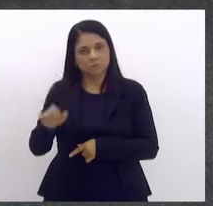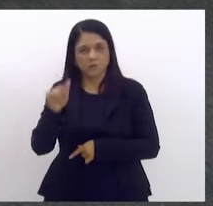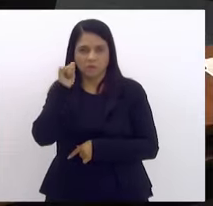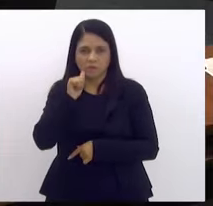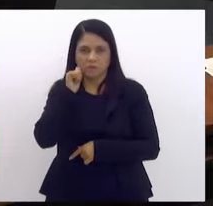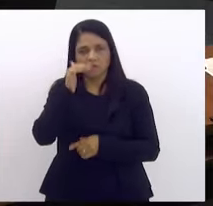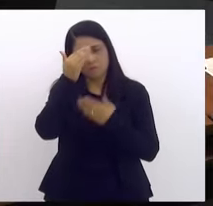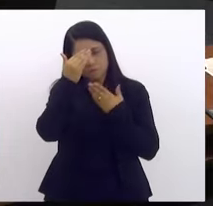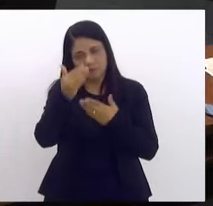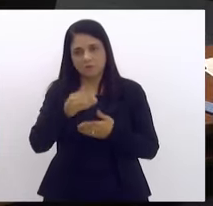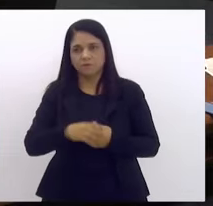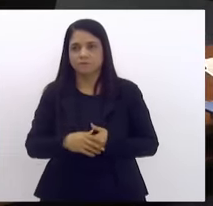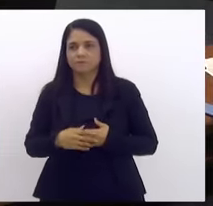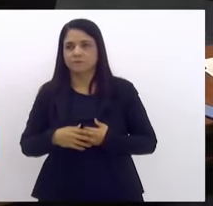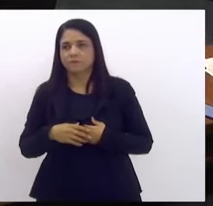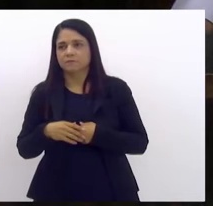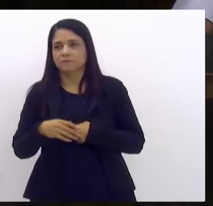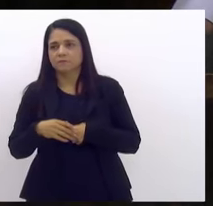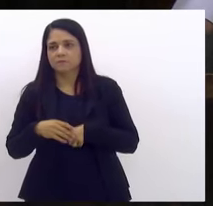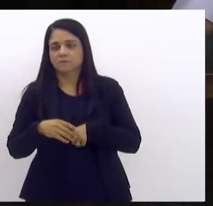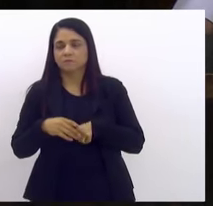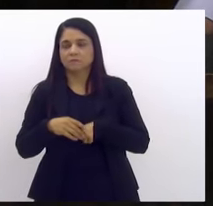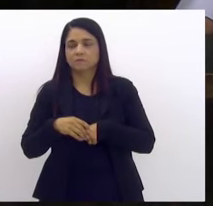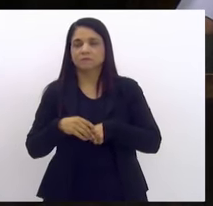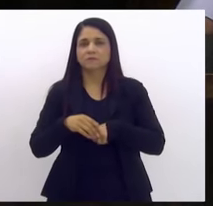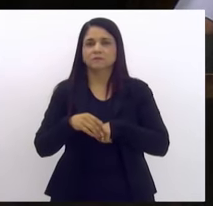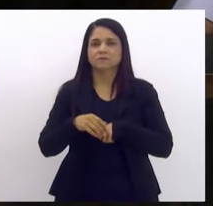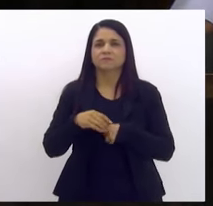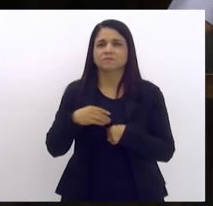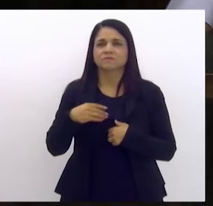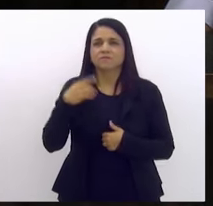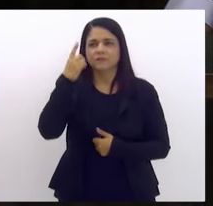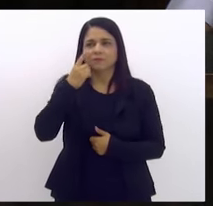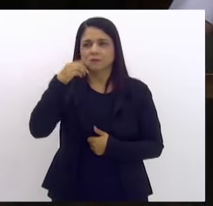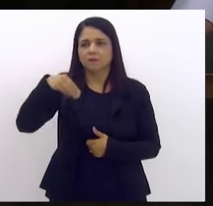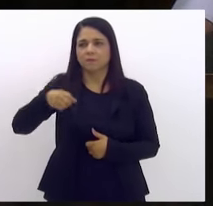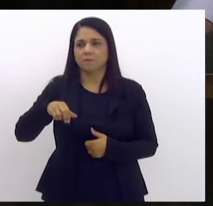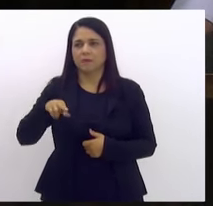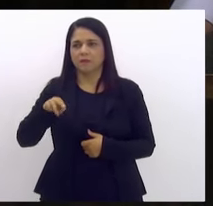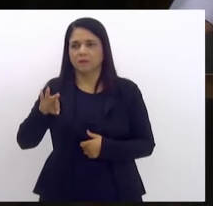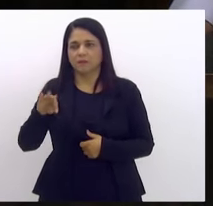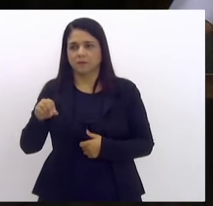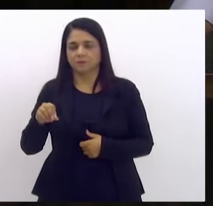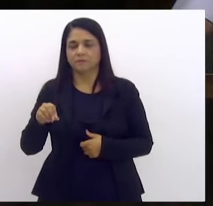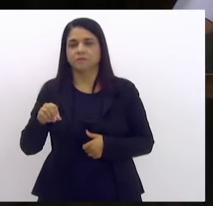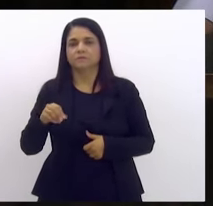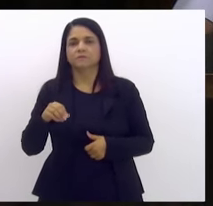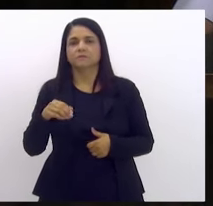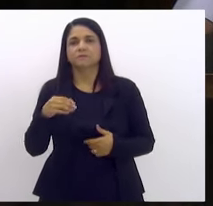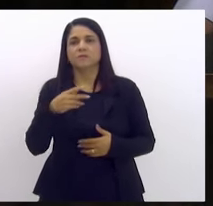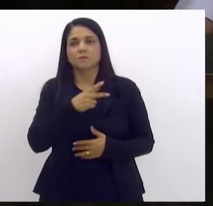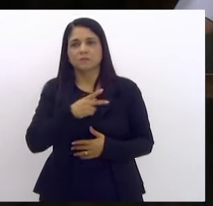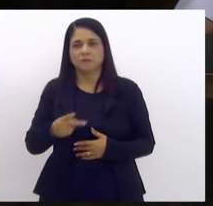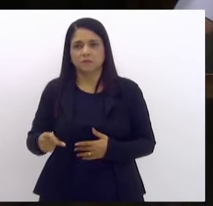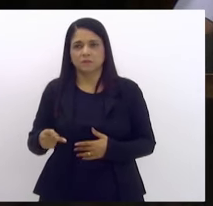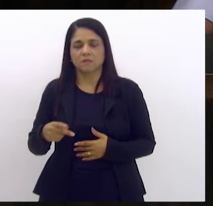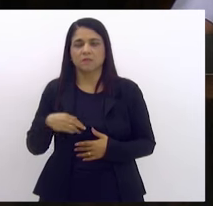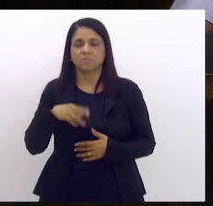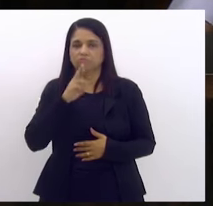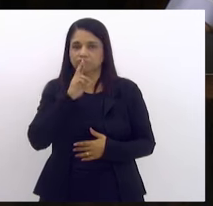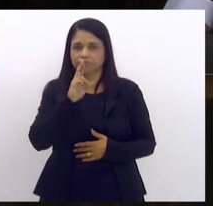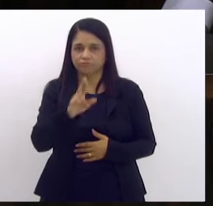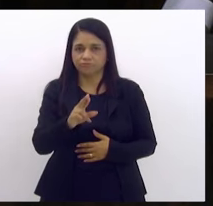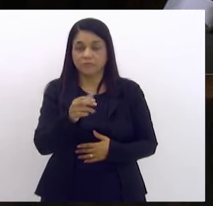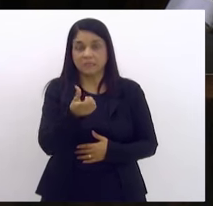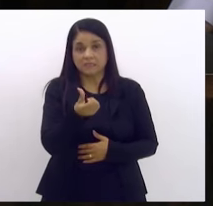obrigada. Obrigada, minha nobre deputada Mata Rocha. A presidência proclama o resultado.